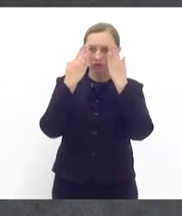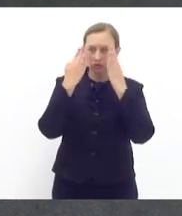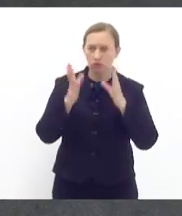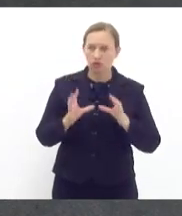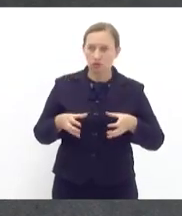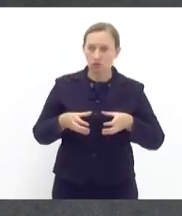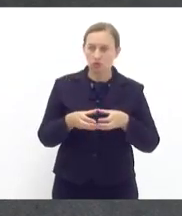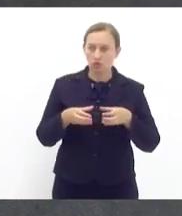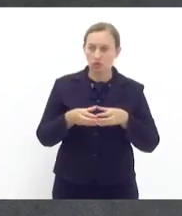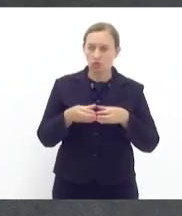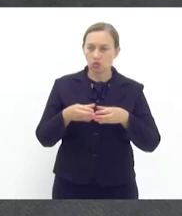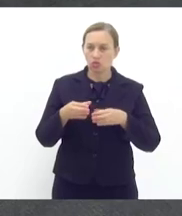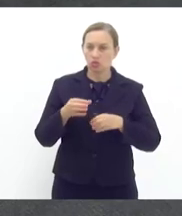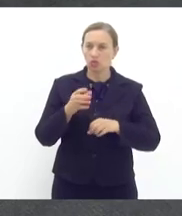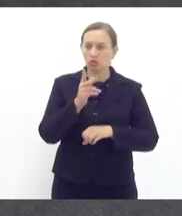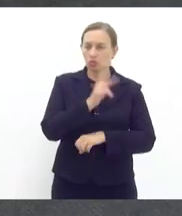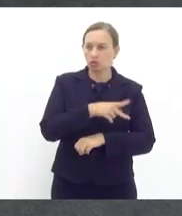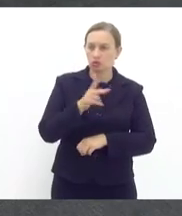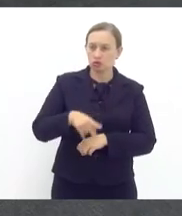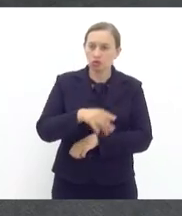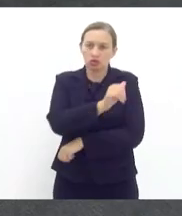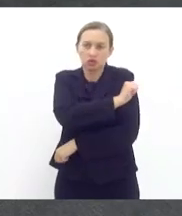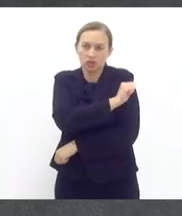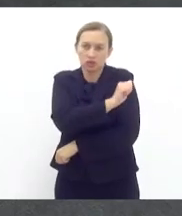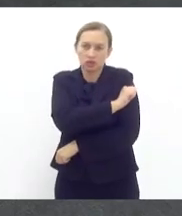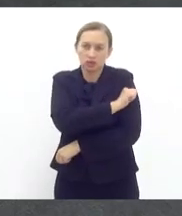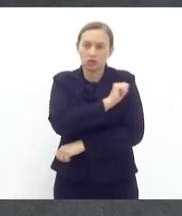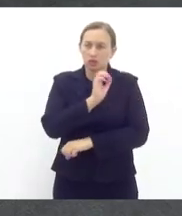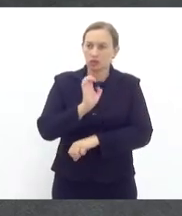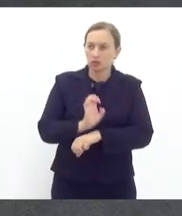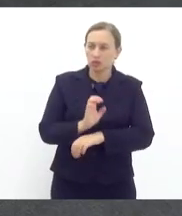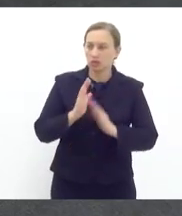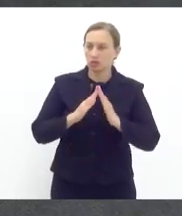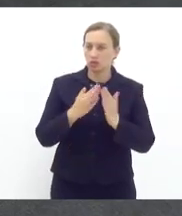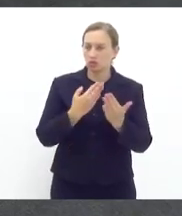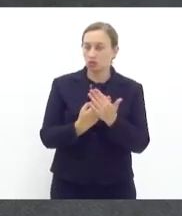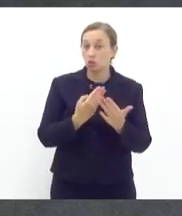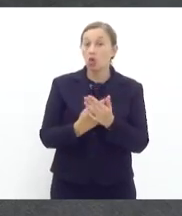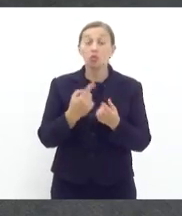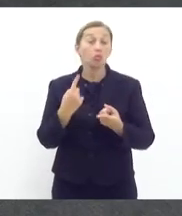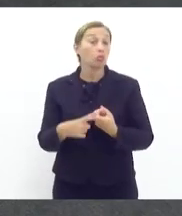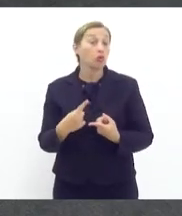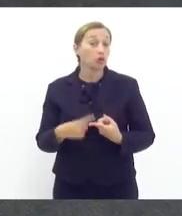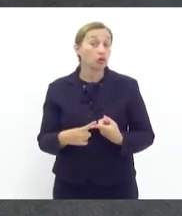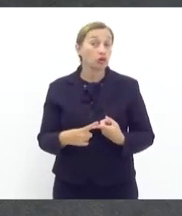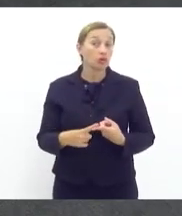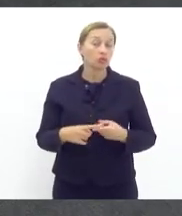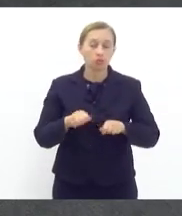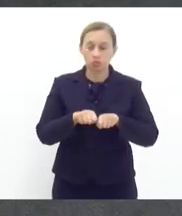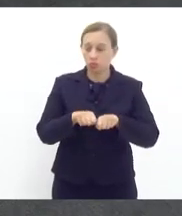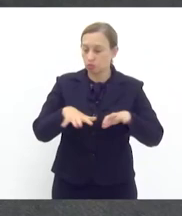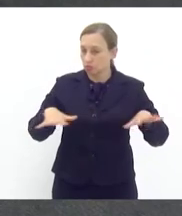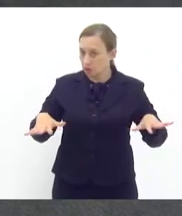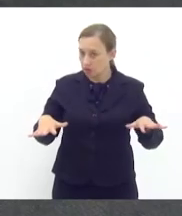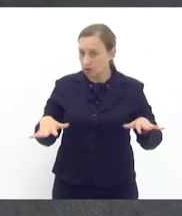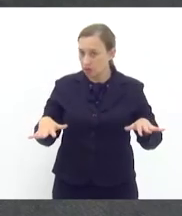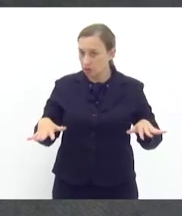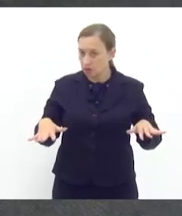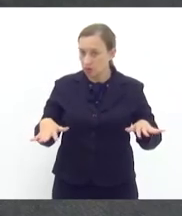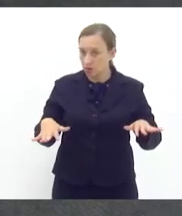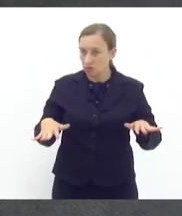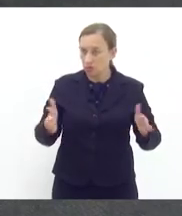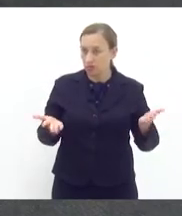docente e dissente das escolas estaduais porque com a pandemia o